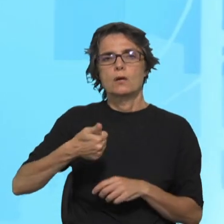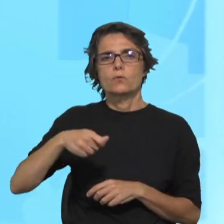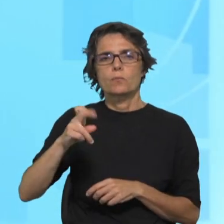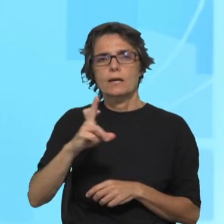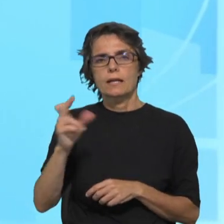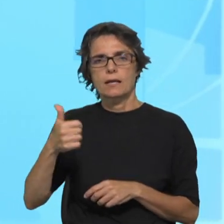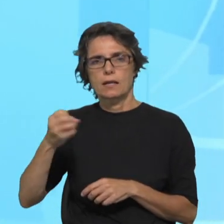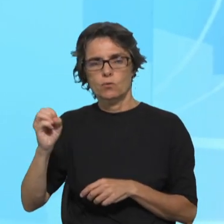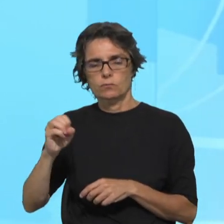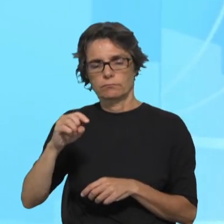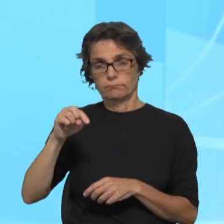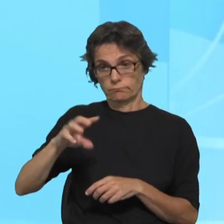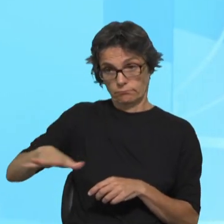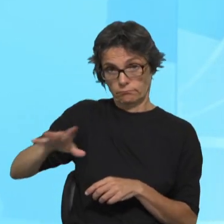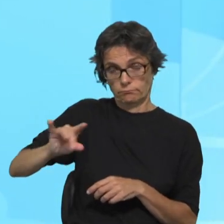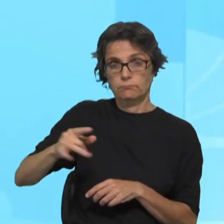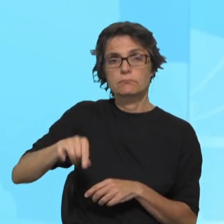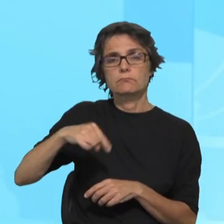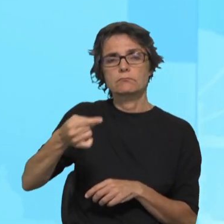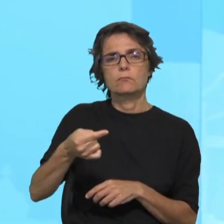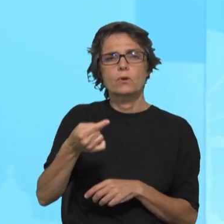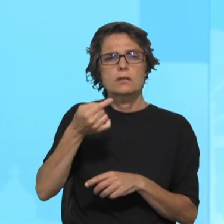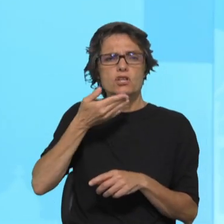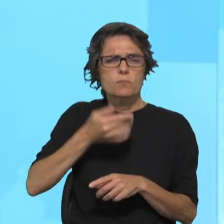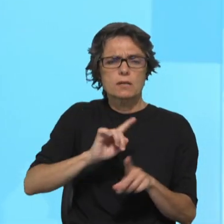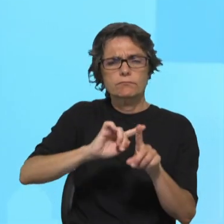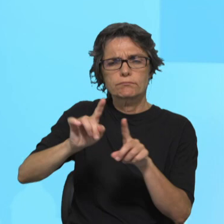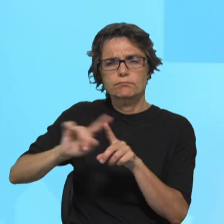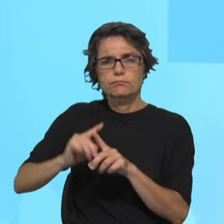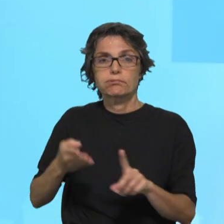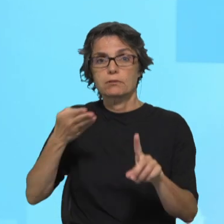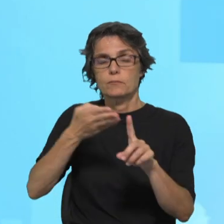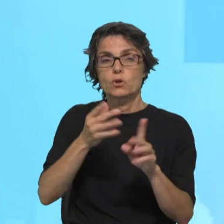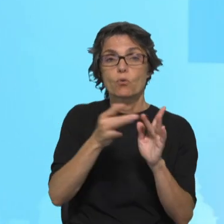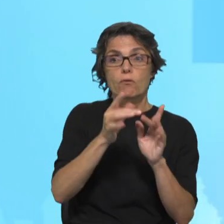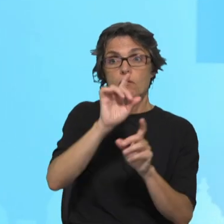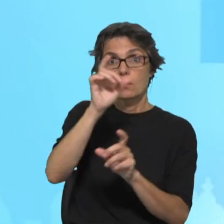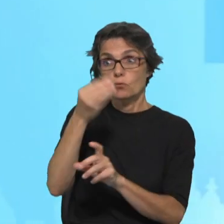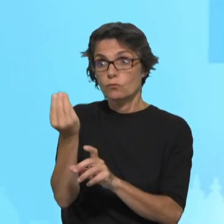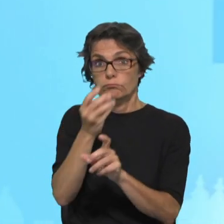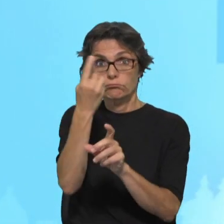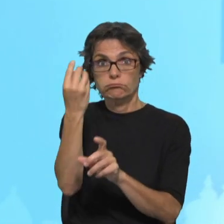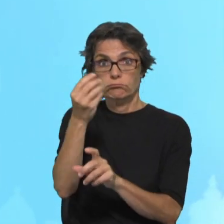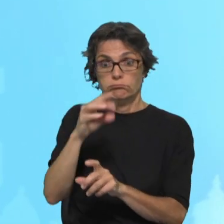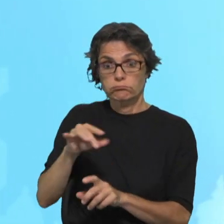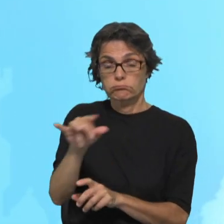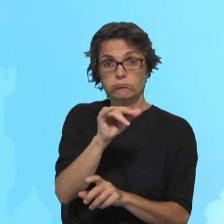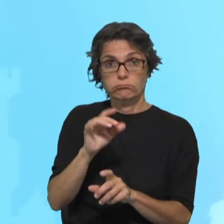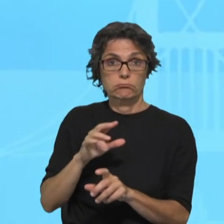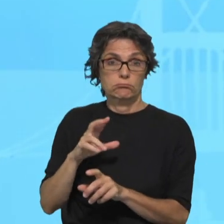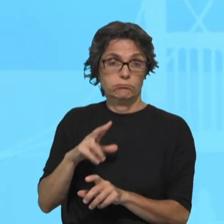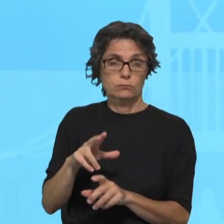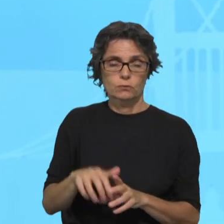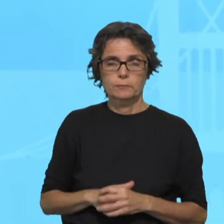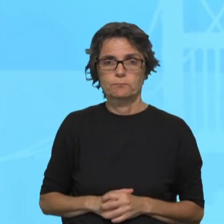depois através das experiências missionárias que fui fazendo e contacto com outros jovens também de outros lugares do país. Muito bem, já